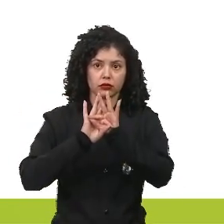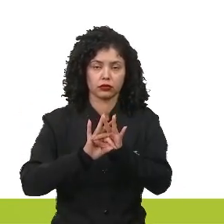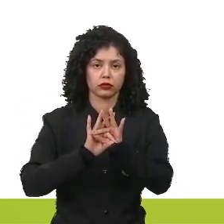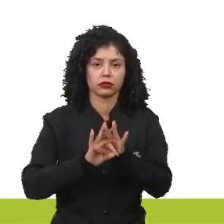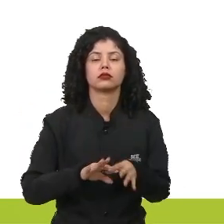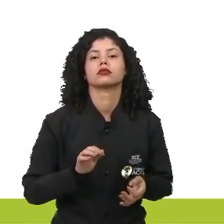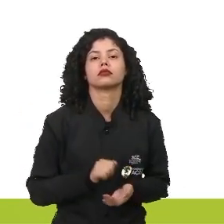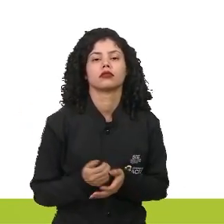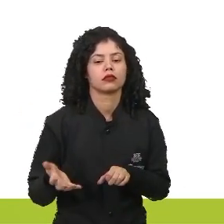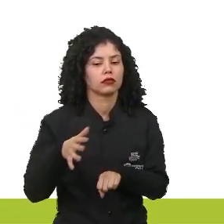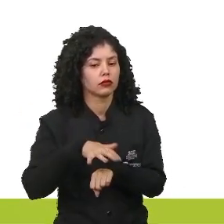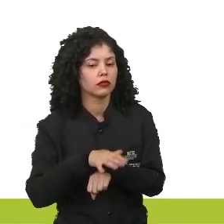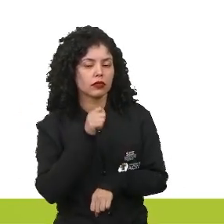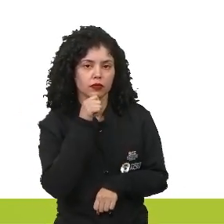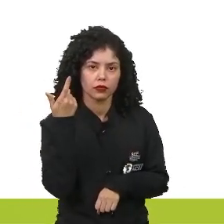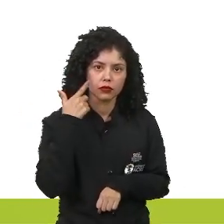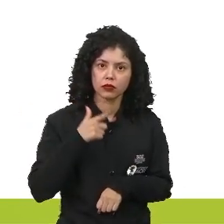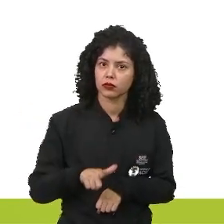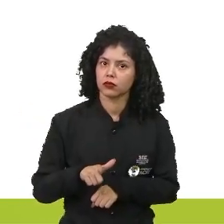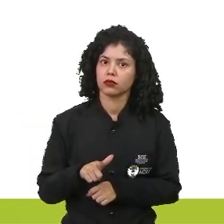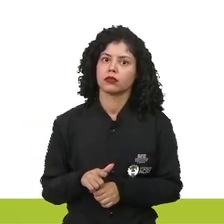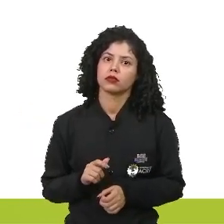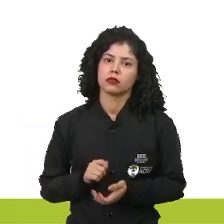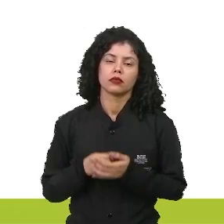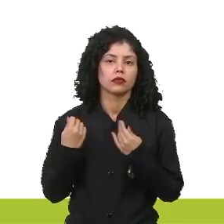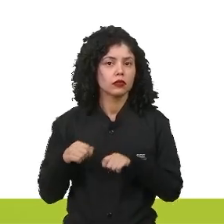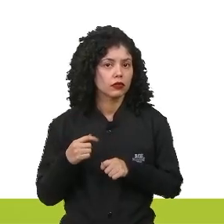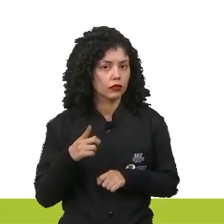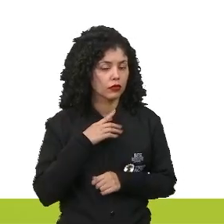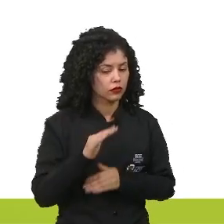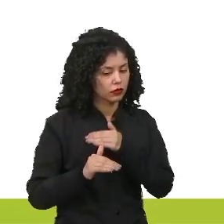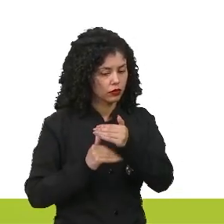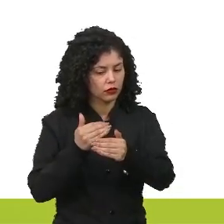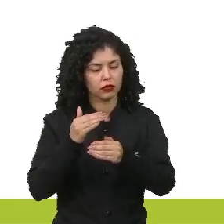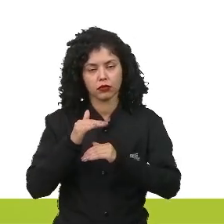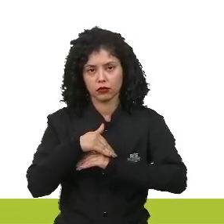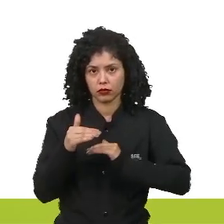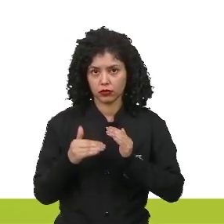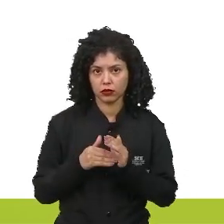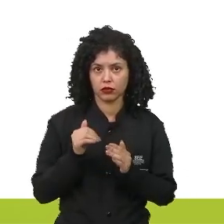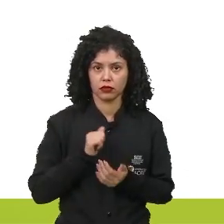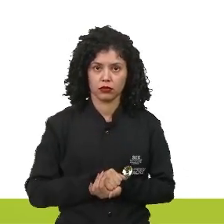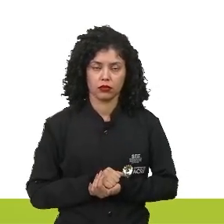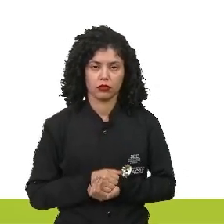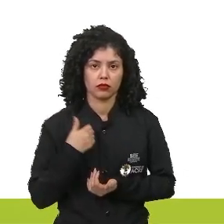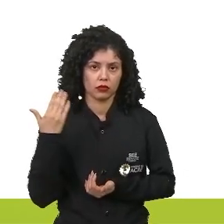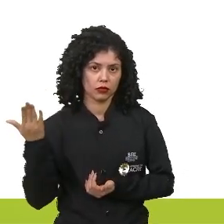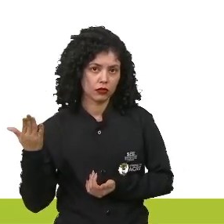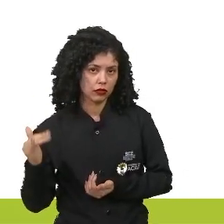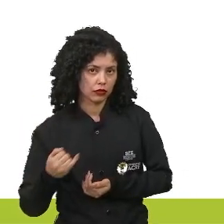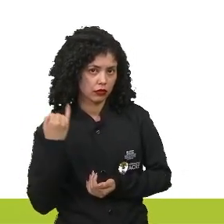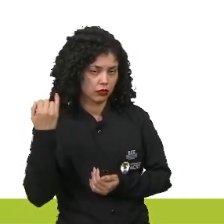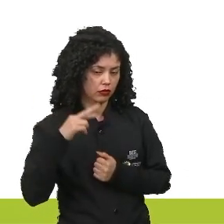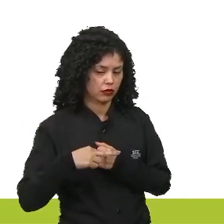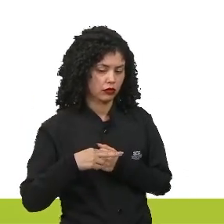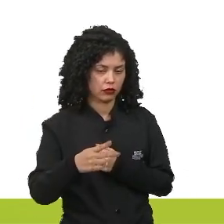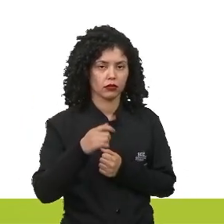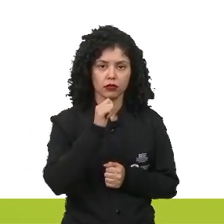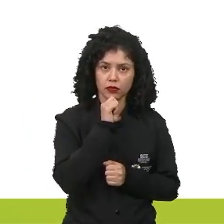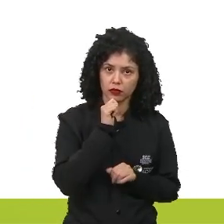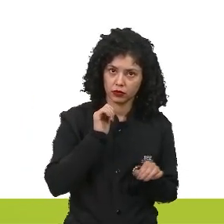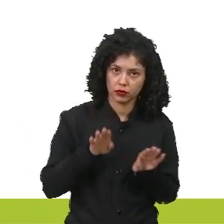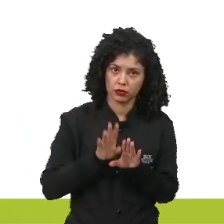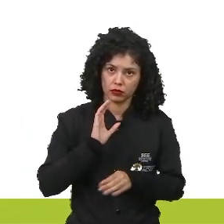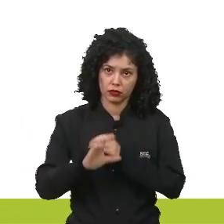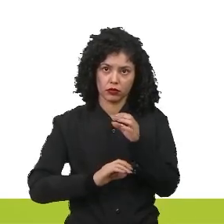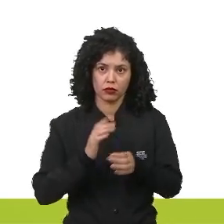colônia. Então, para garantir o escoamento do ouro, era preciso que eles desenvolvessem toda aquela região. Então, essas foram as principais consequências do ciclo